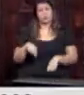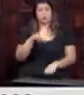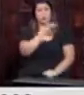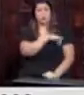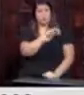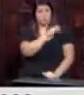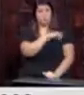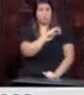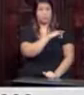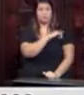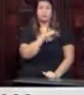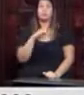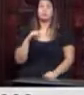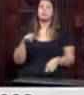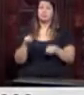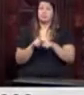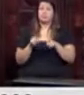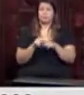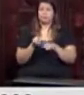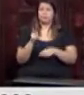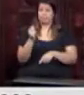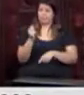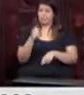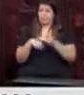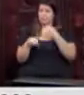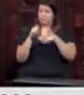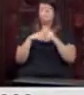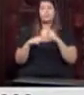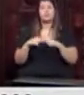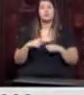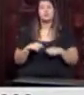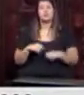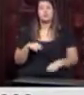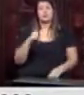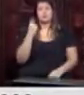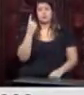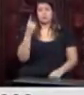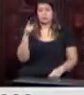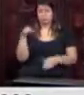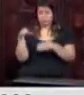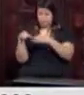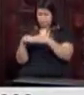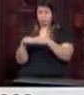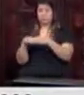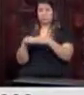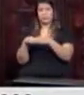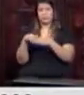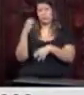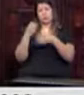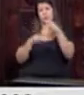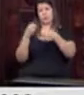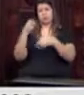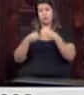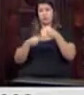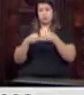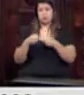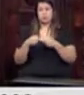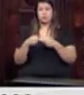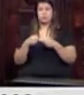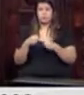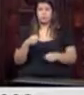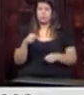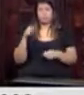grave crise econômica e financeira. E um desses setores é o leite. Ainda que o objeto